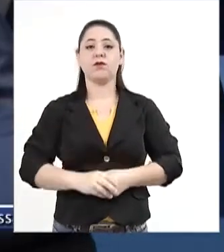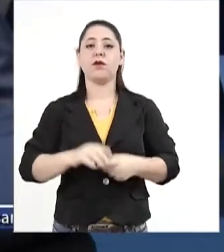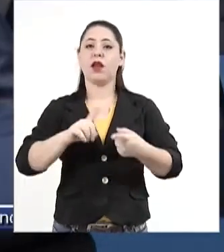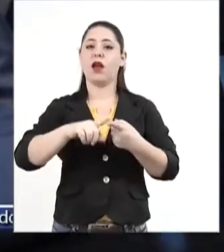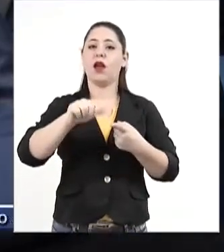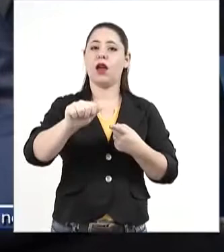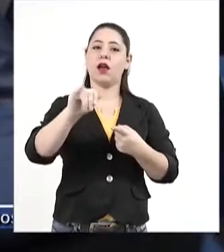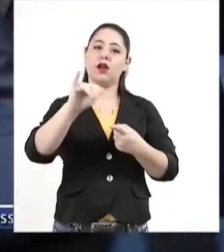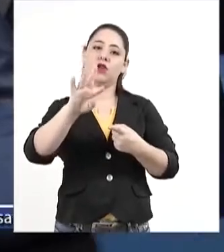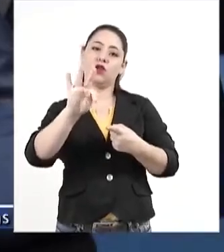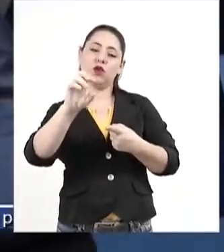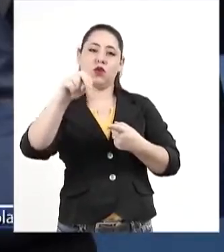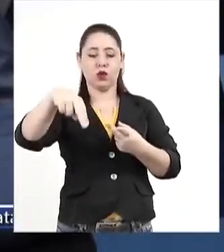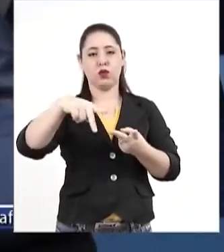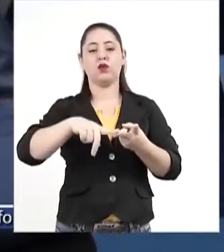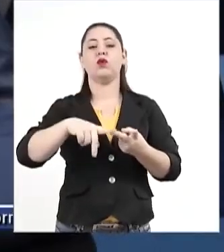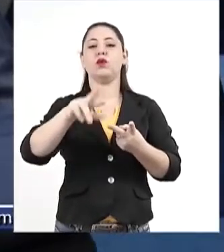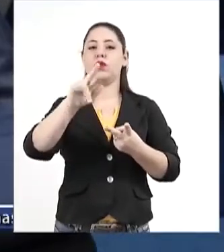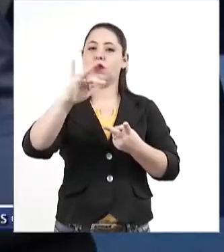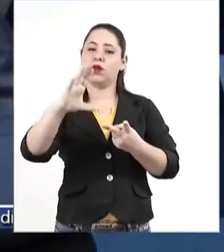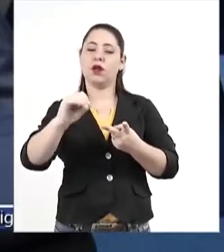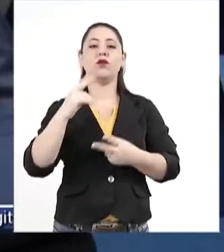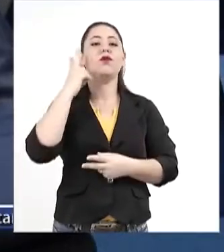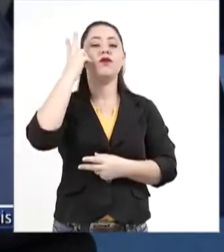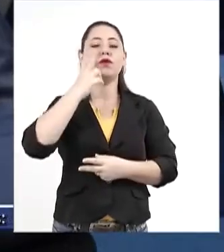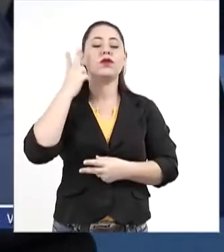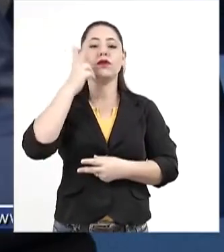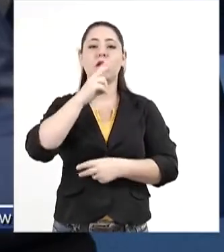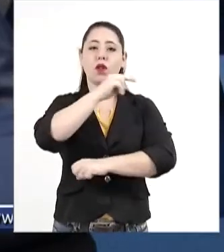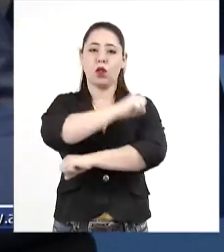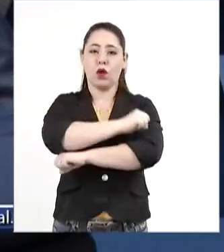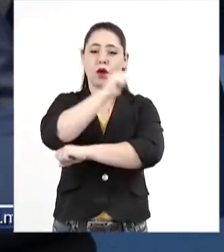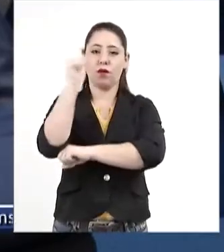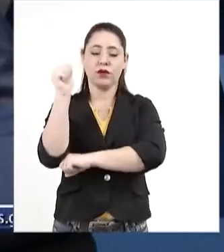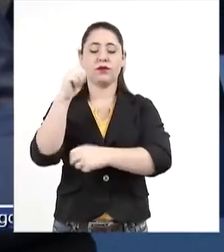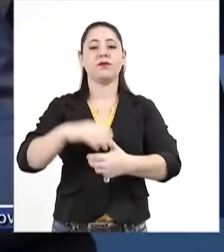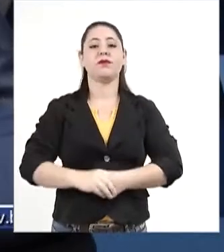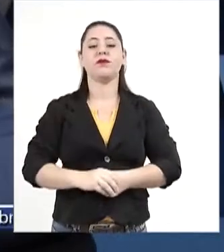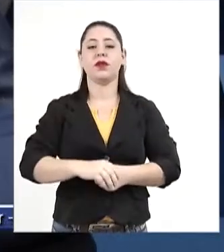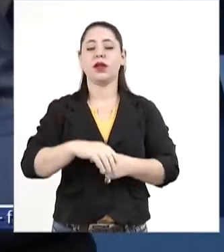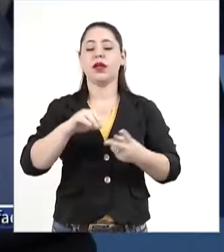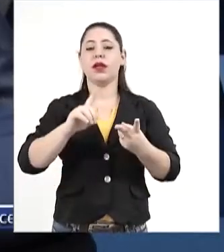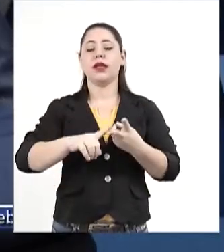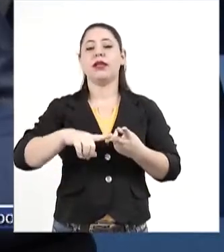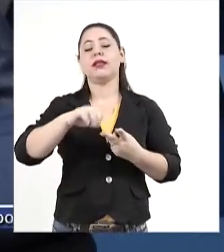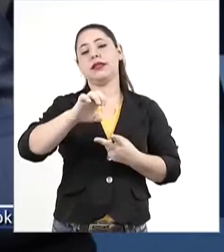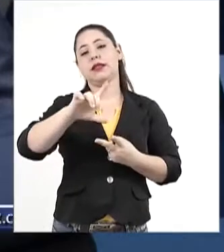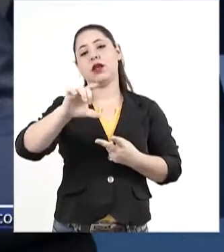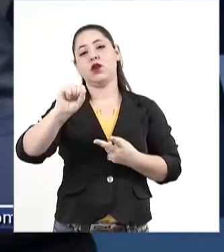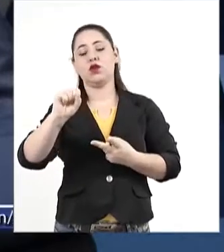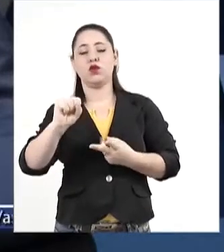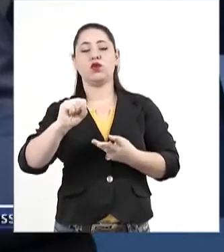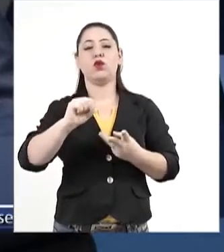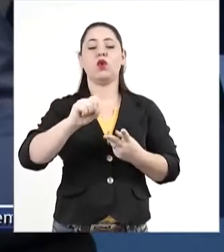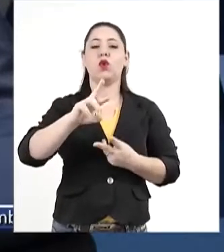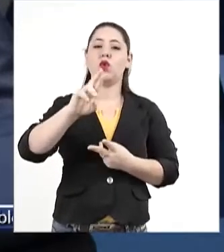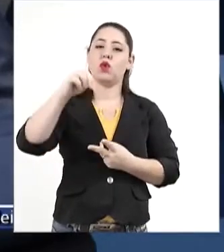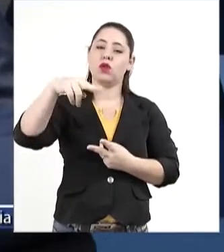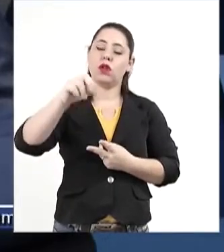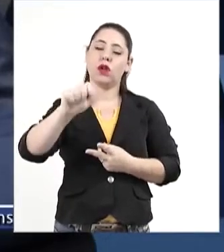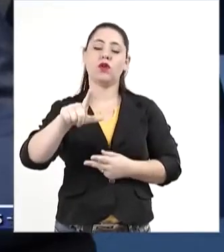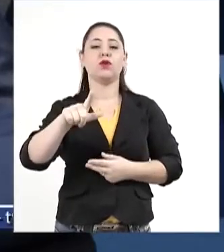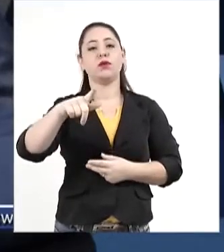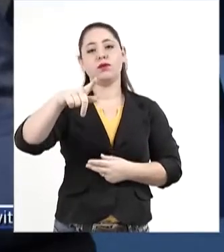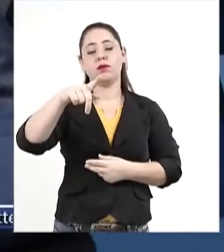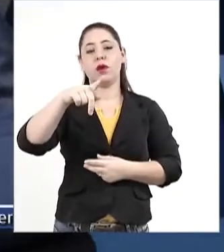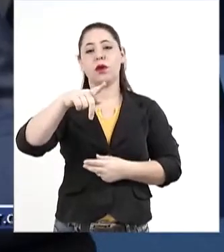Ayrton Castro Pereira e Ricardo Lima, vereadores de Nova Andradina. Celso José Schuller, Hélio Acosta e Ronaldo Zonato, vereadores de